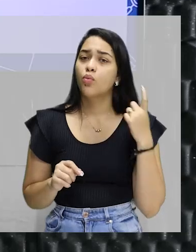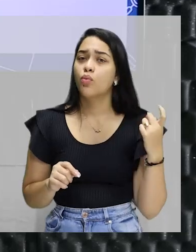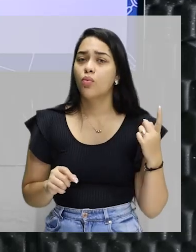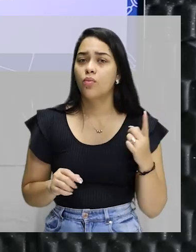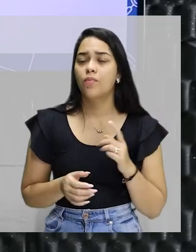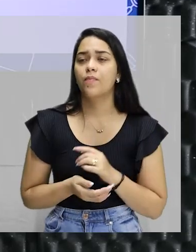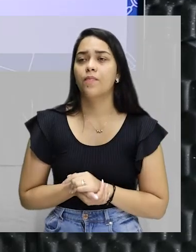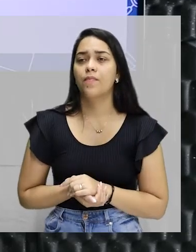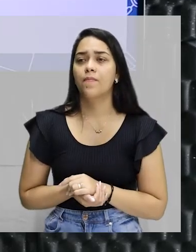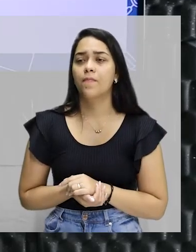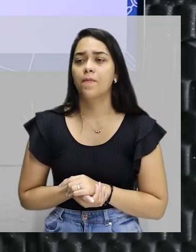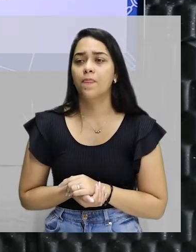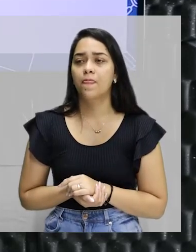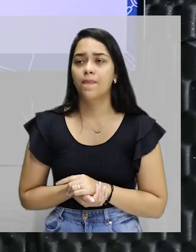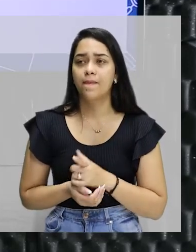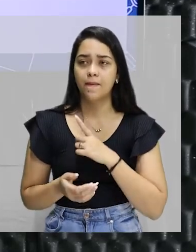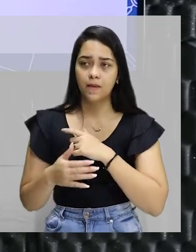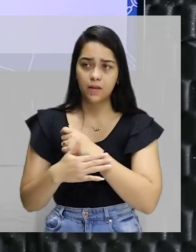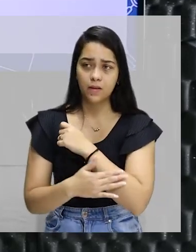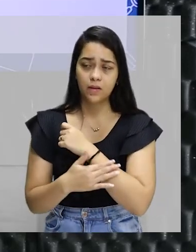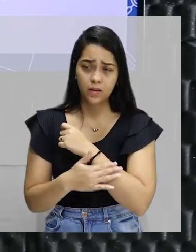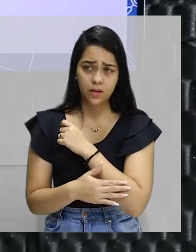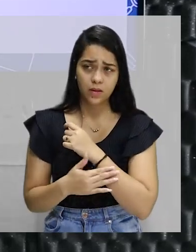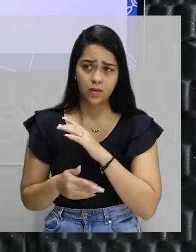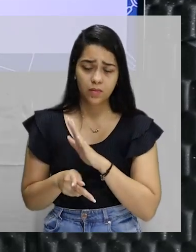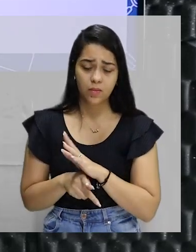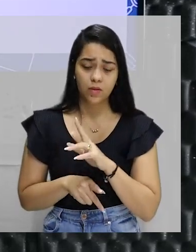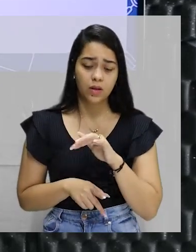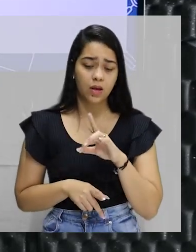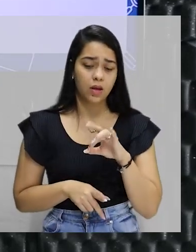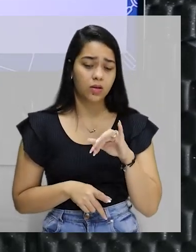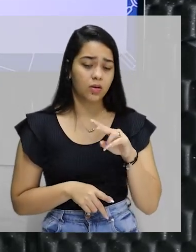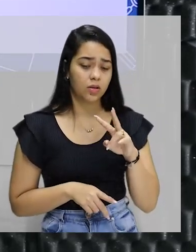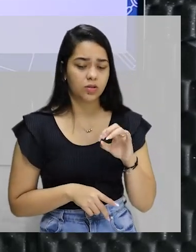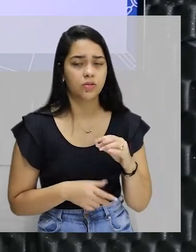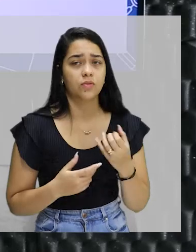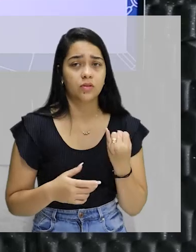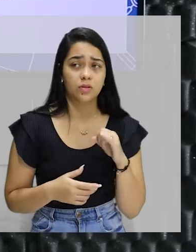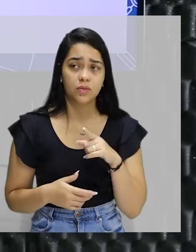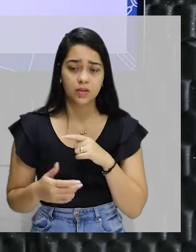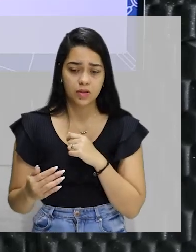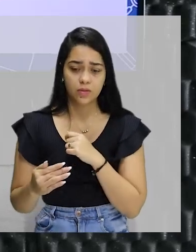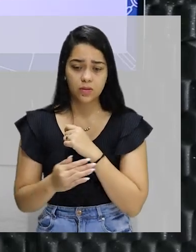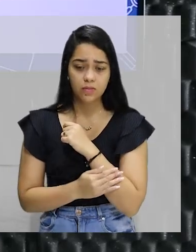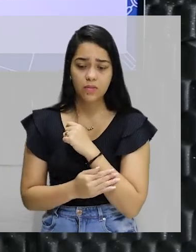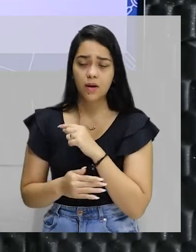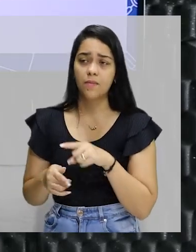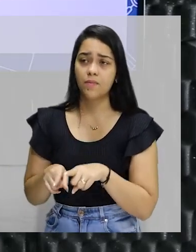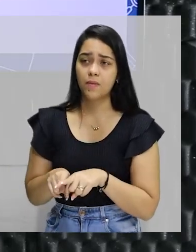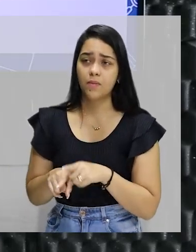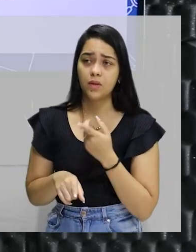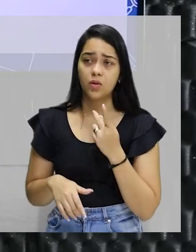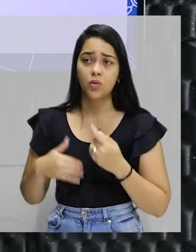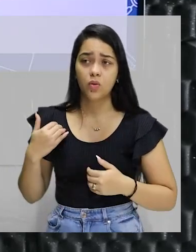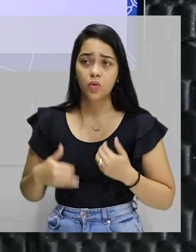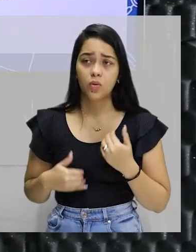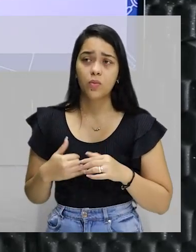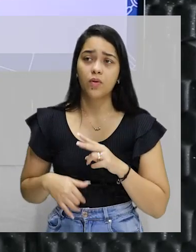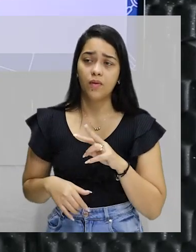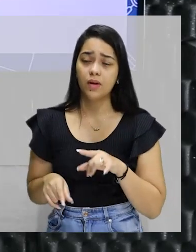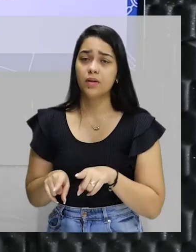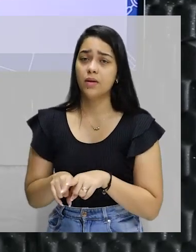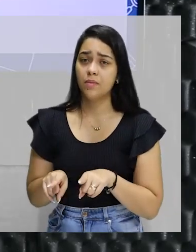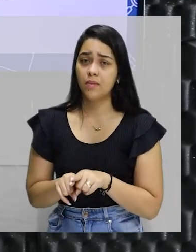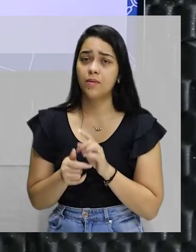né? Quando entrar em contato com um elemento radioativo, né? E se você aproximar esse equipamento do seu corpo, então ele